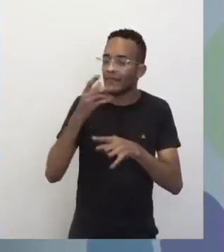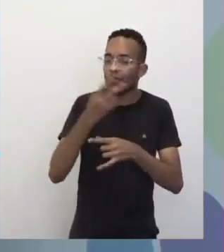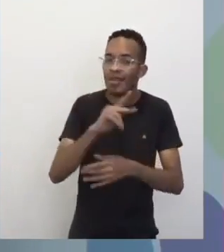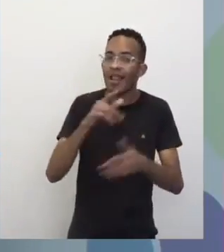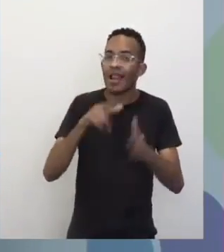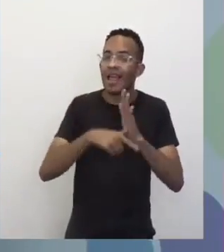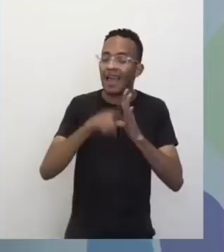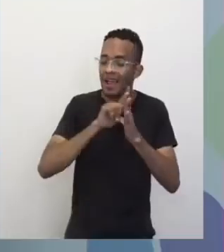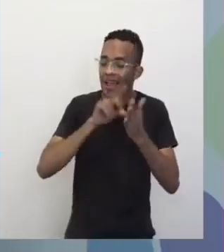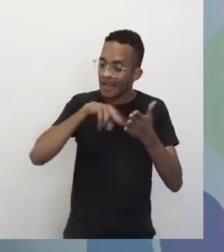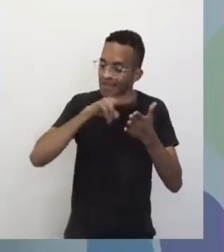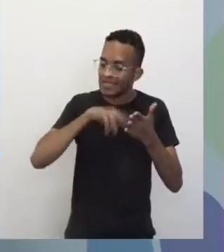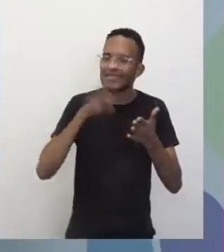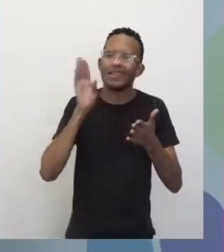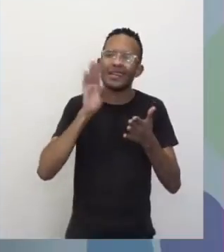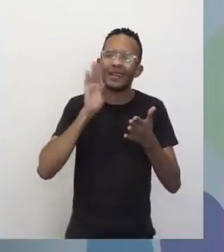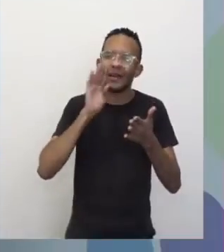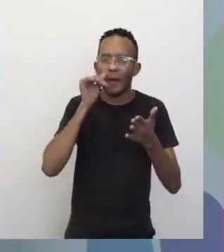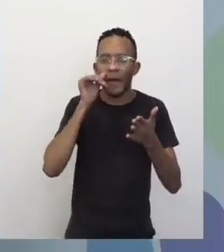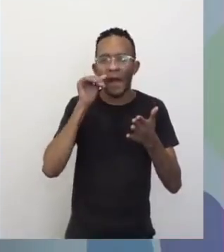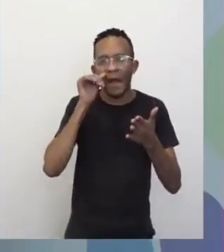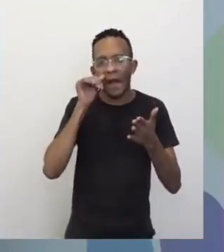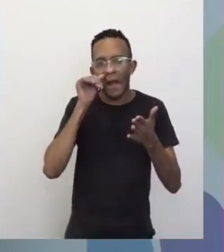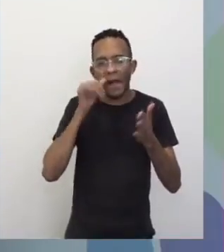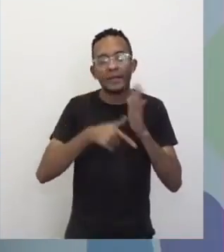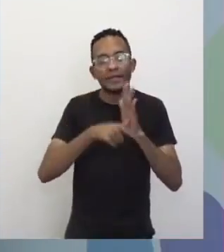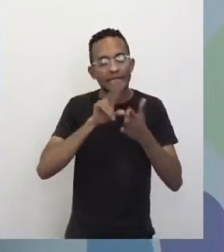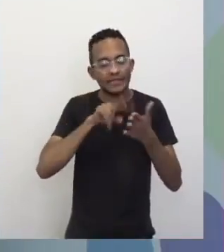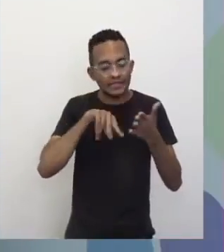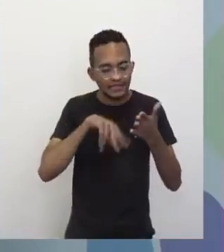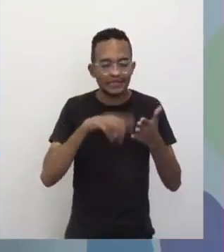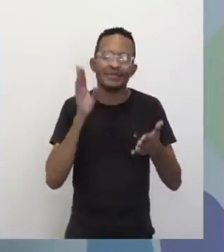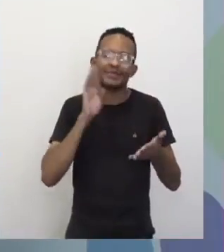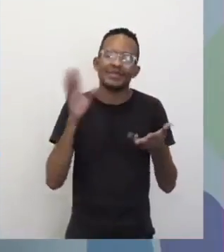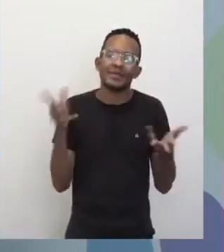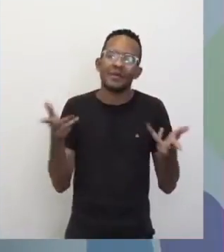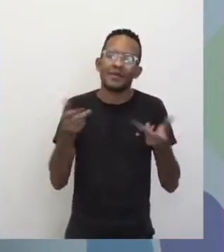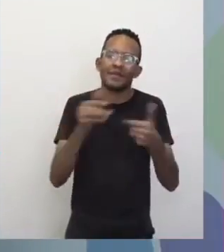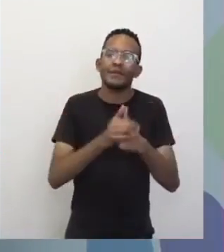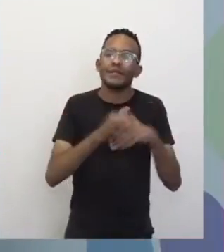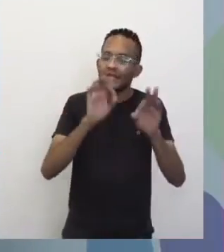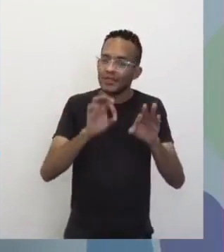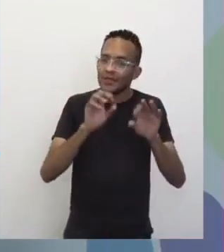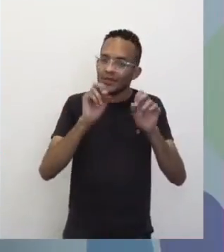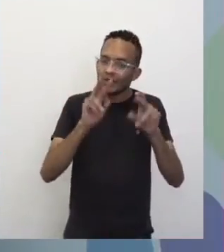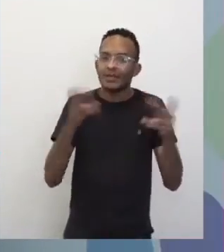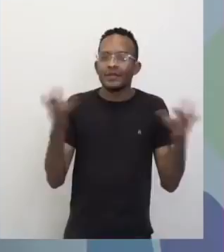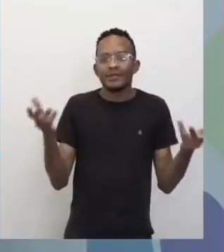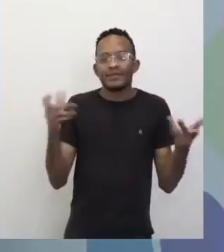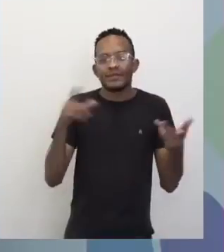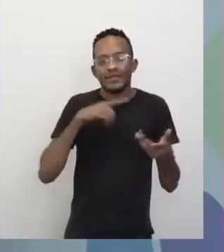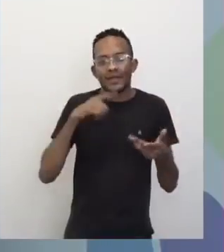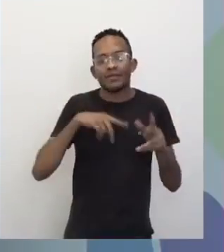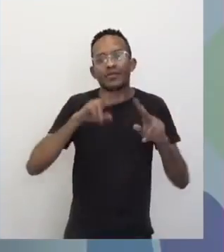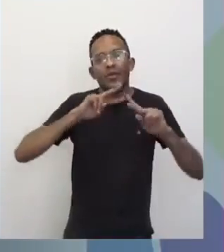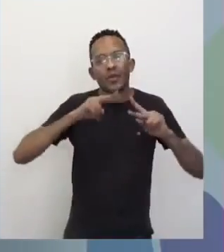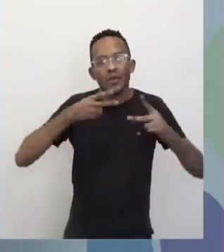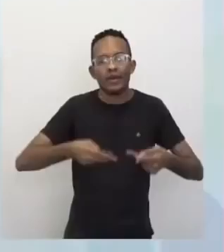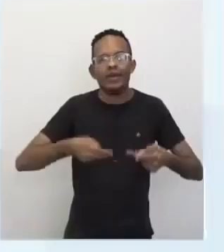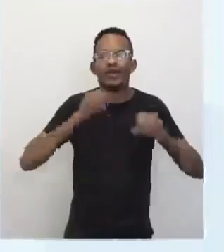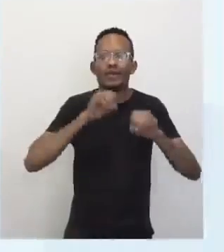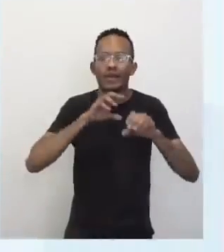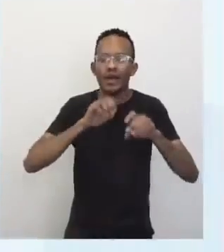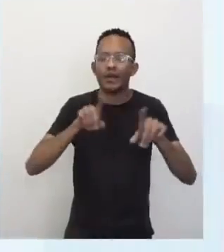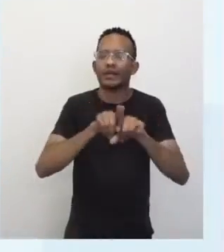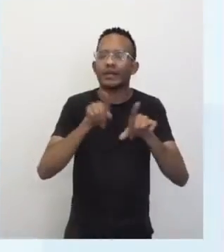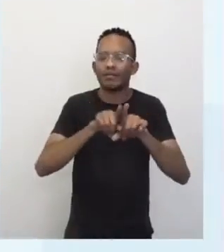casa, trouxer de casa é excelente, né? Se eu trouxer a leitura feita, vai ser maravilhoso. Tá certo? Então, ó, temos aí o link da aula. Se compartilha você